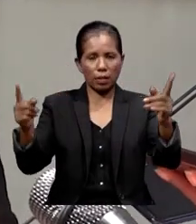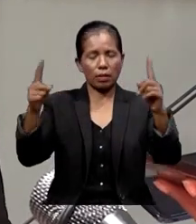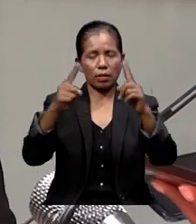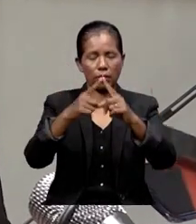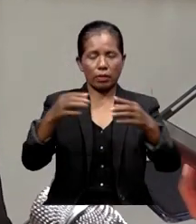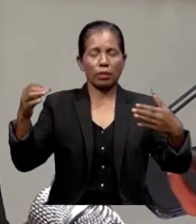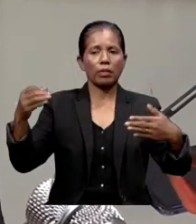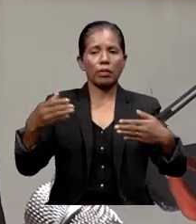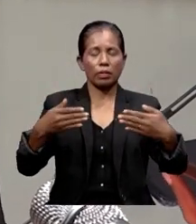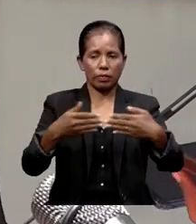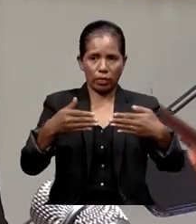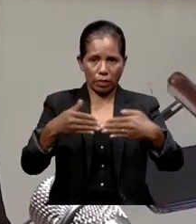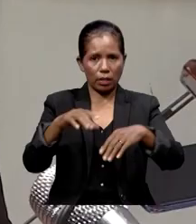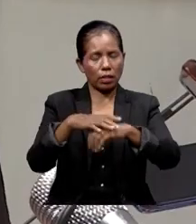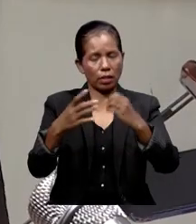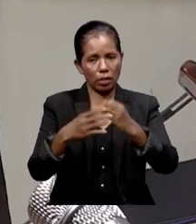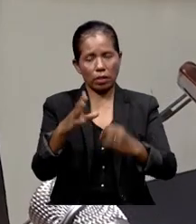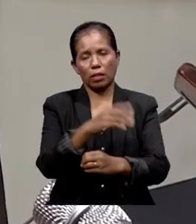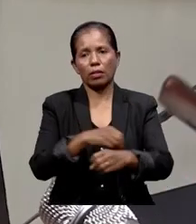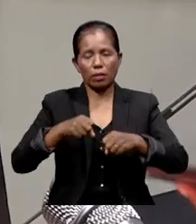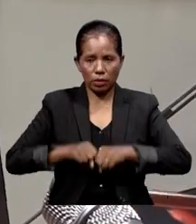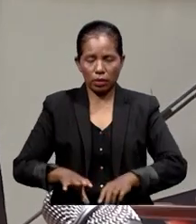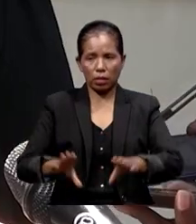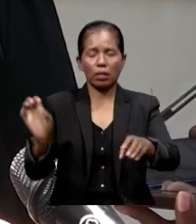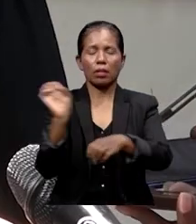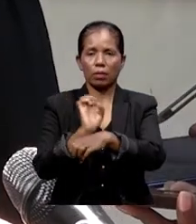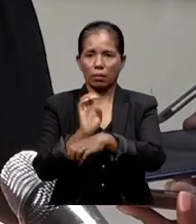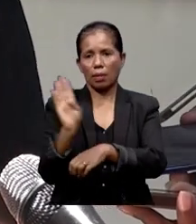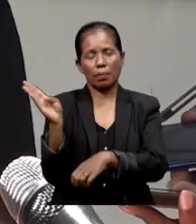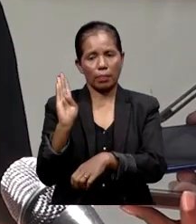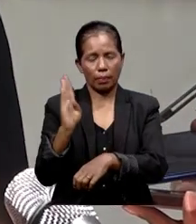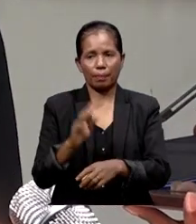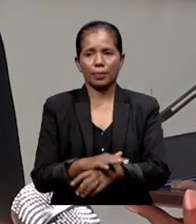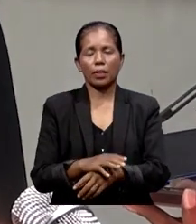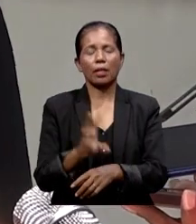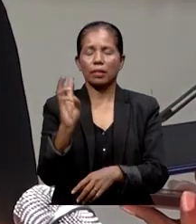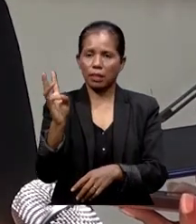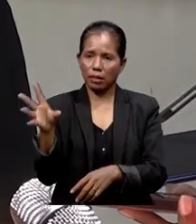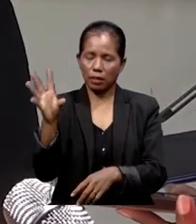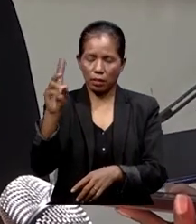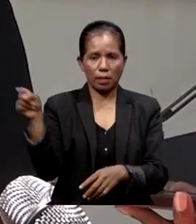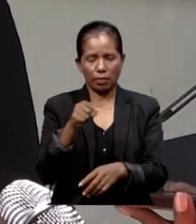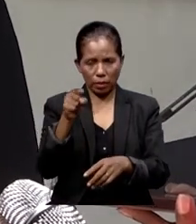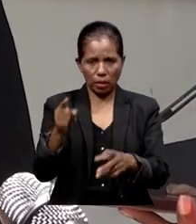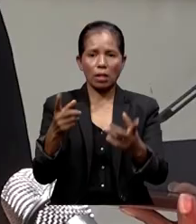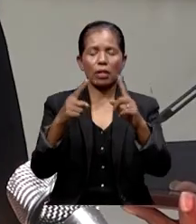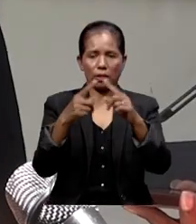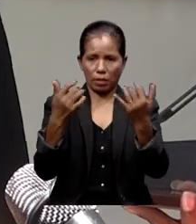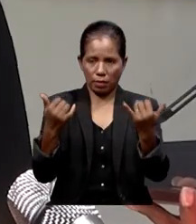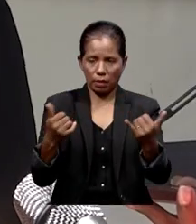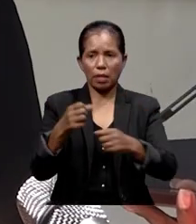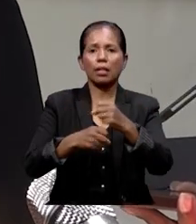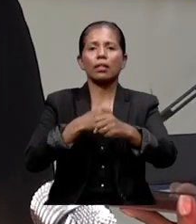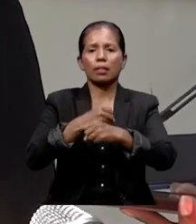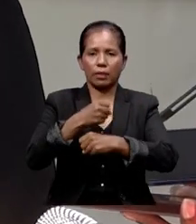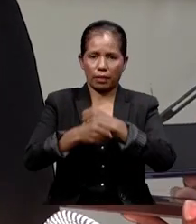Fronteiras terrestres, nomes marítimas e economia azul. 66% neste momento, mas